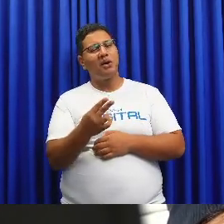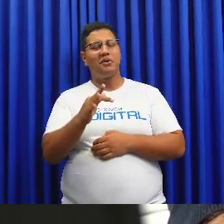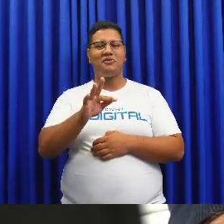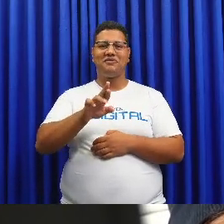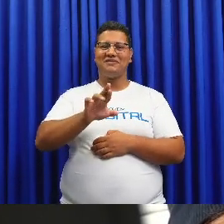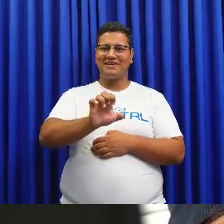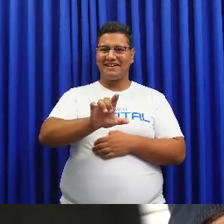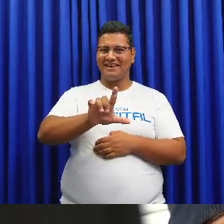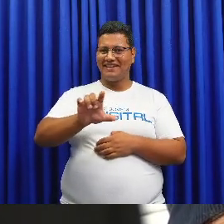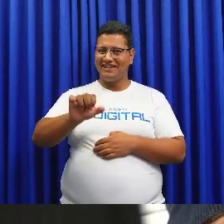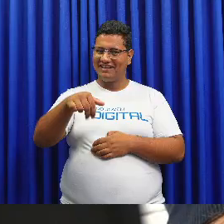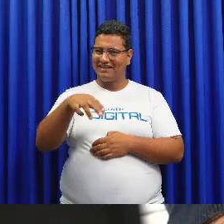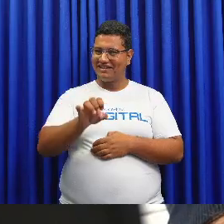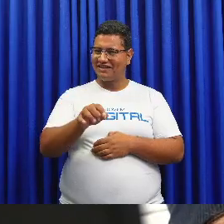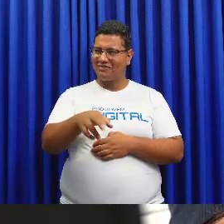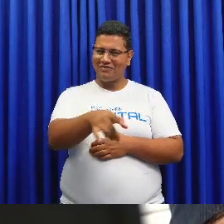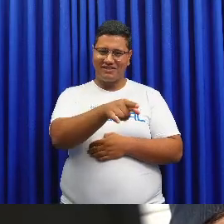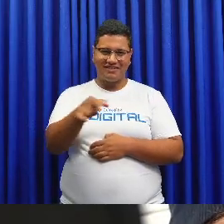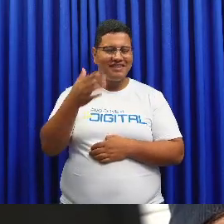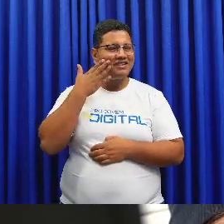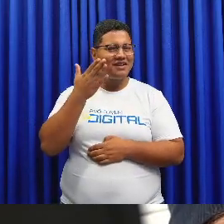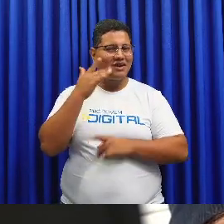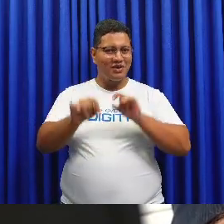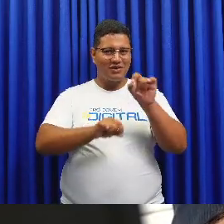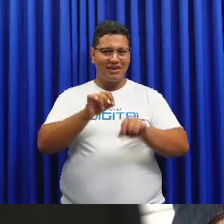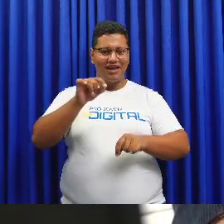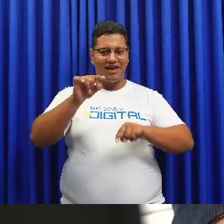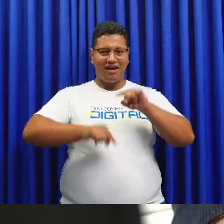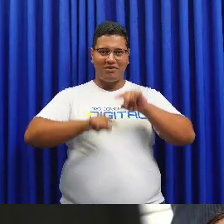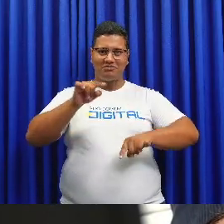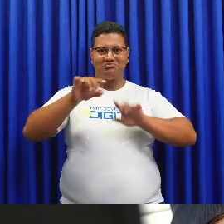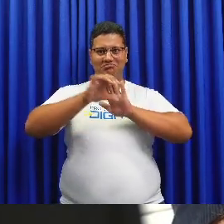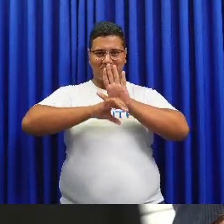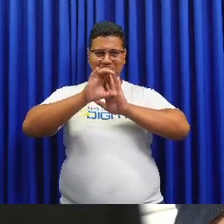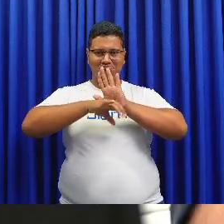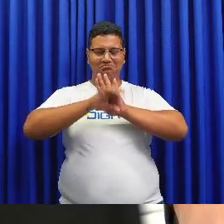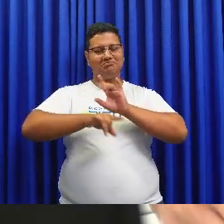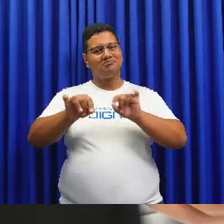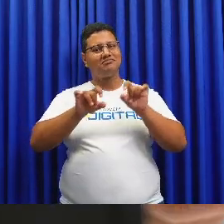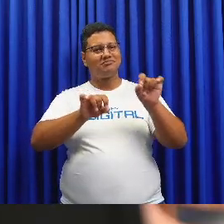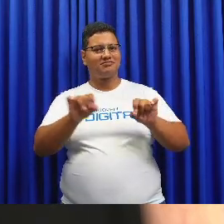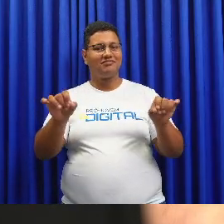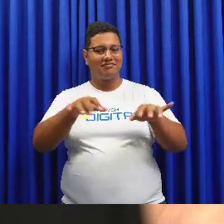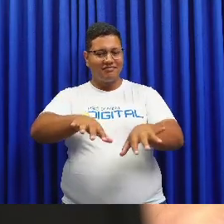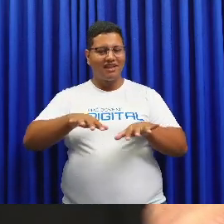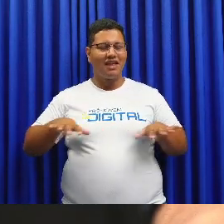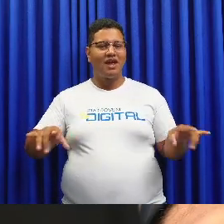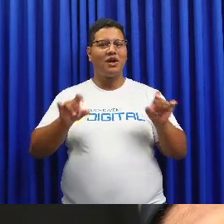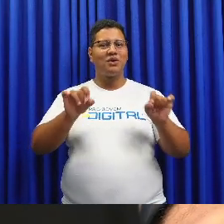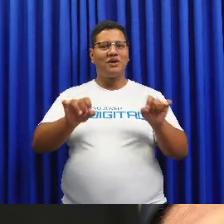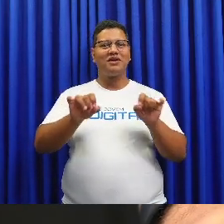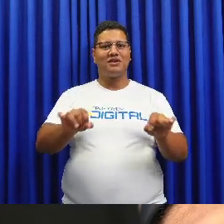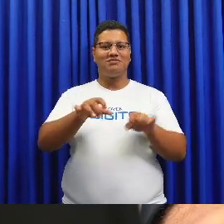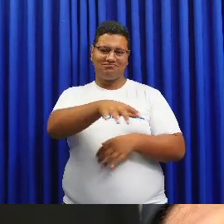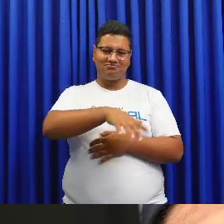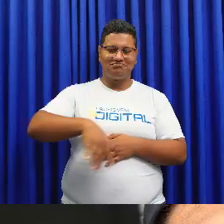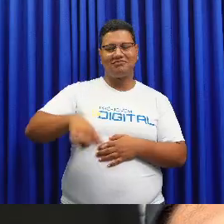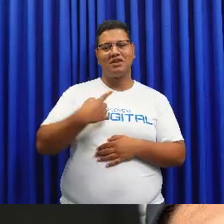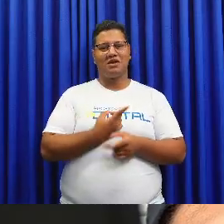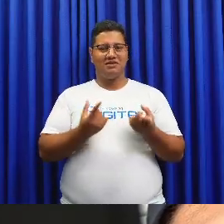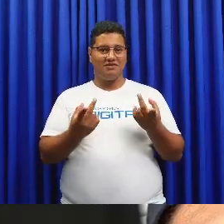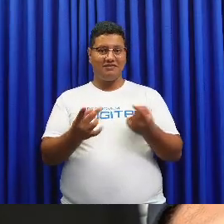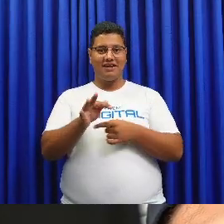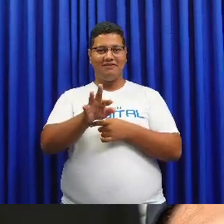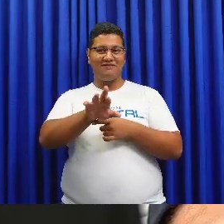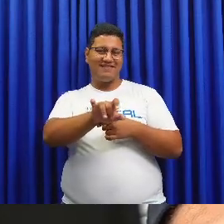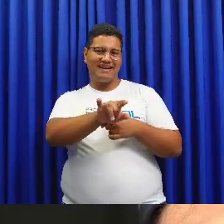E ao longo dessa jornada você já tem aprendido aí alguns conceitos no que tange a essa área do freelance, não é isso? Aqui no